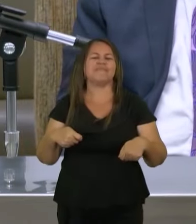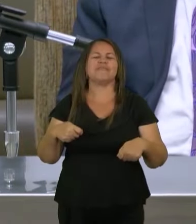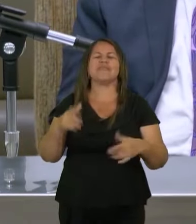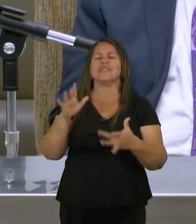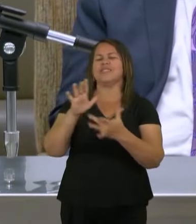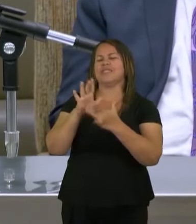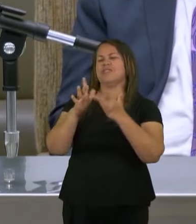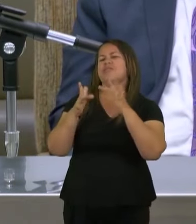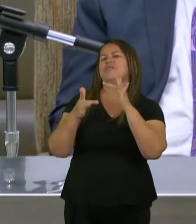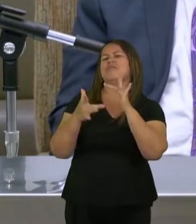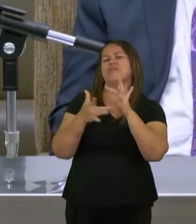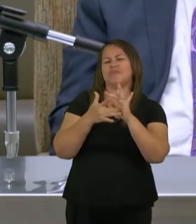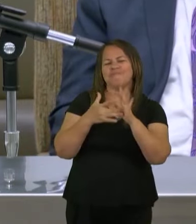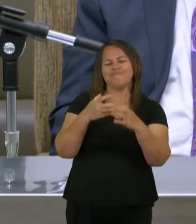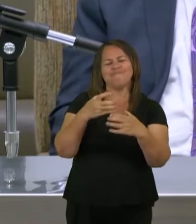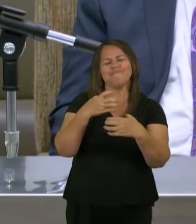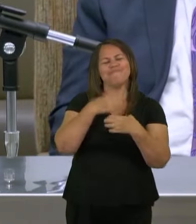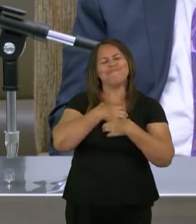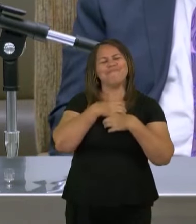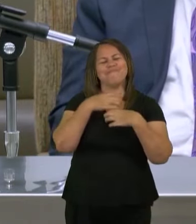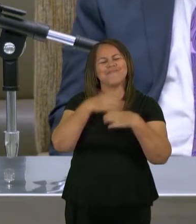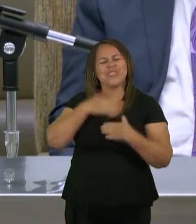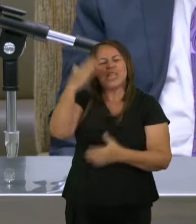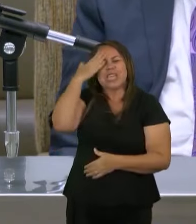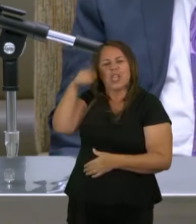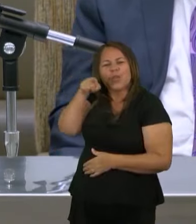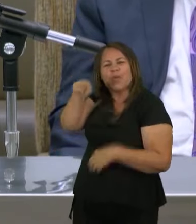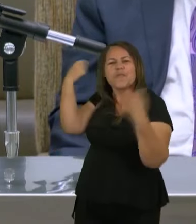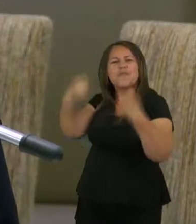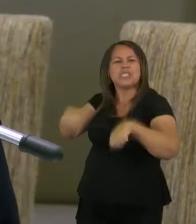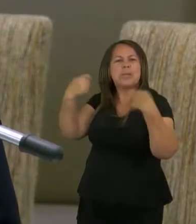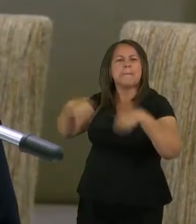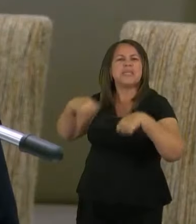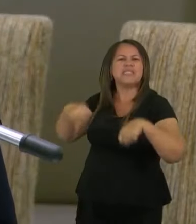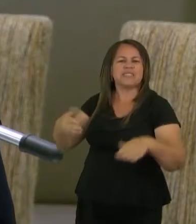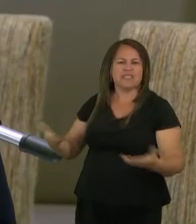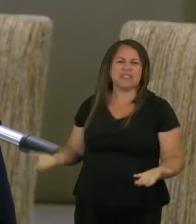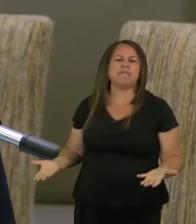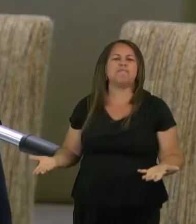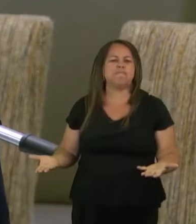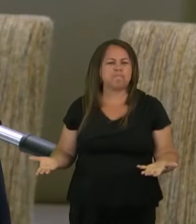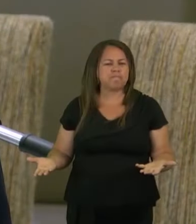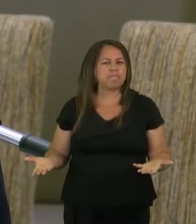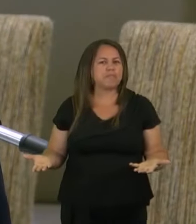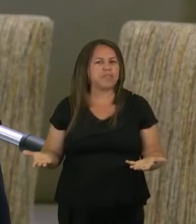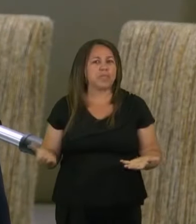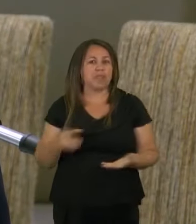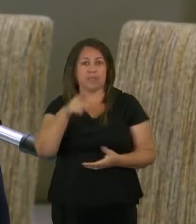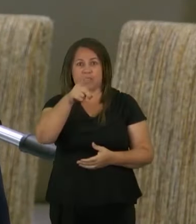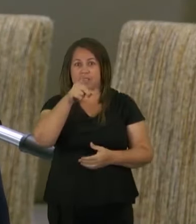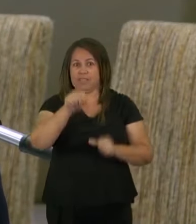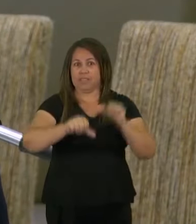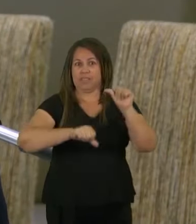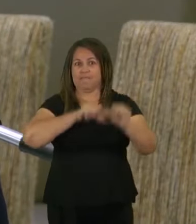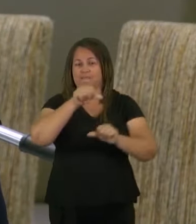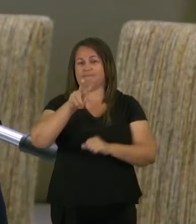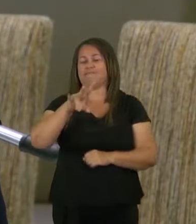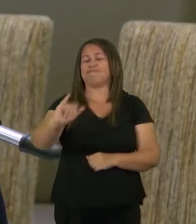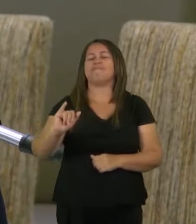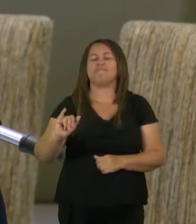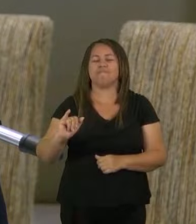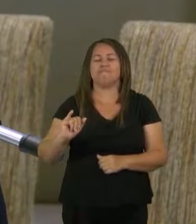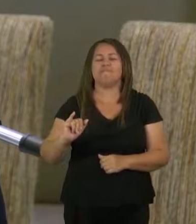Jesus é sensível à tua necessidade. E você não vai sair daqui da mesma forma